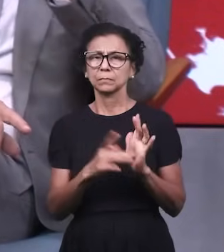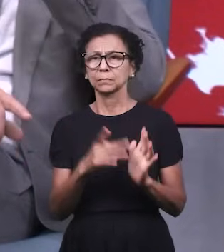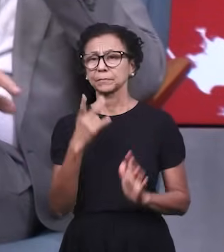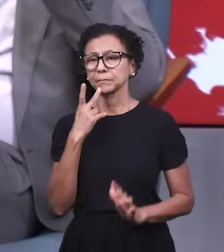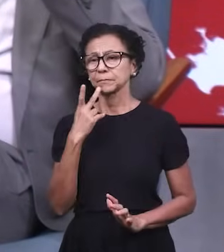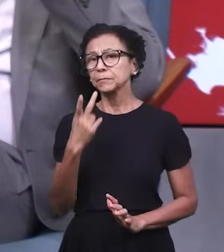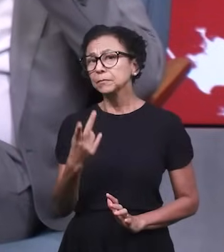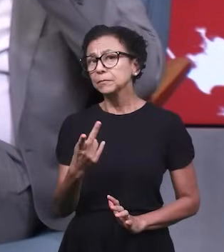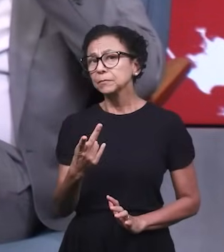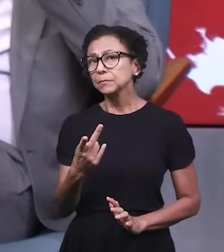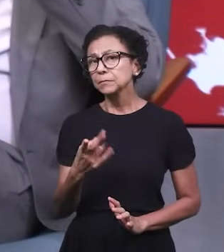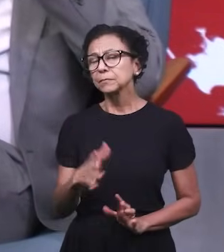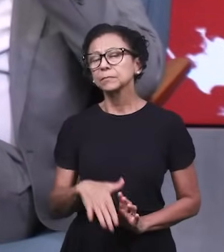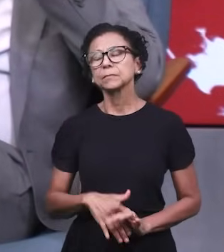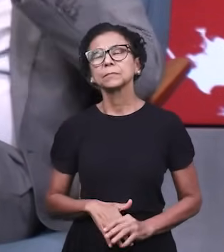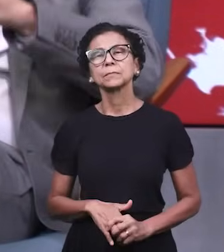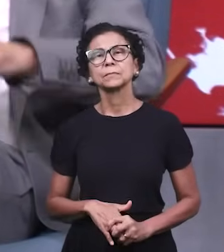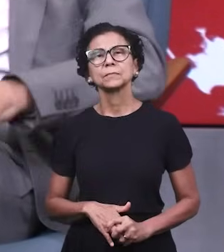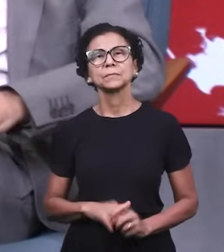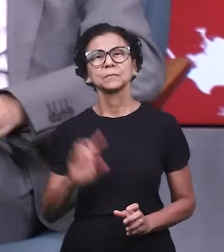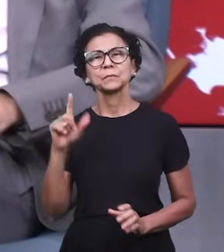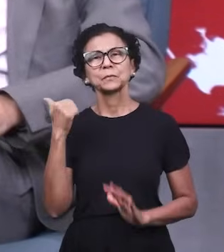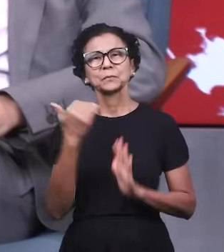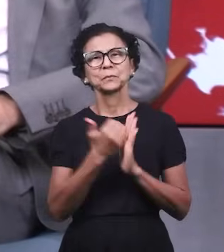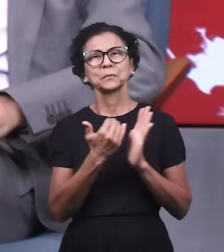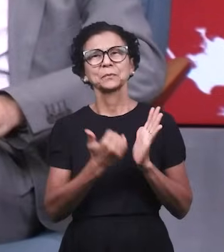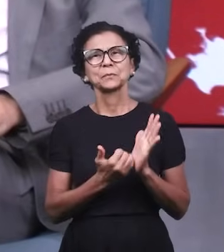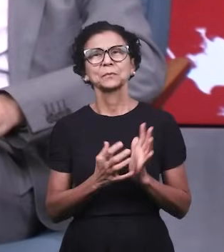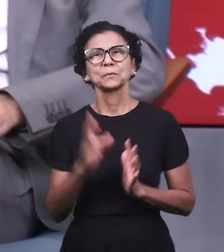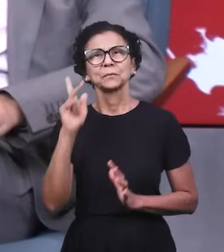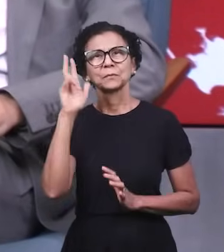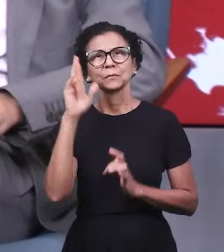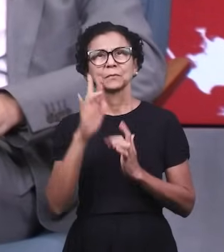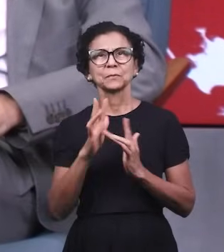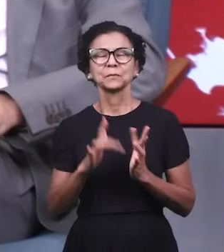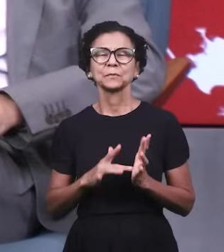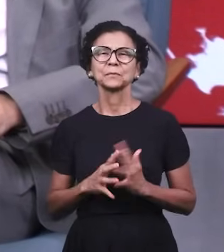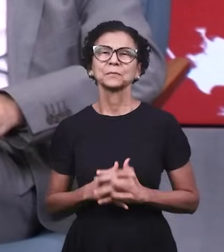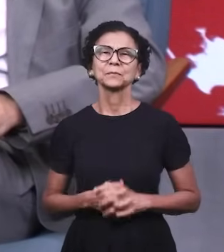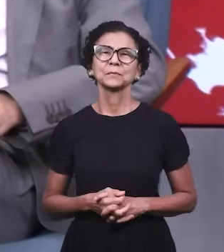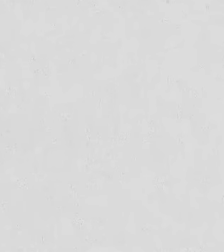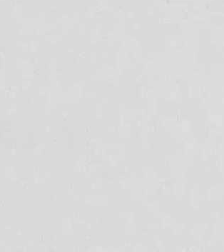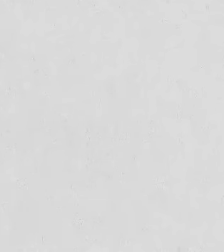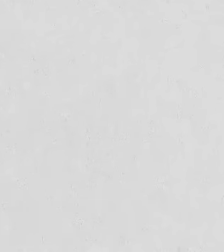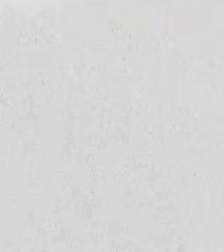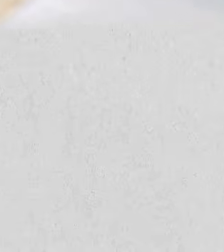no nosso próximo programa. A paz do Senhor.